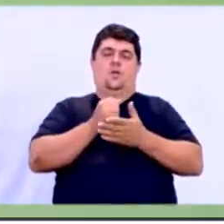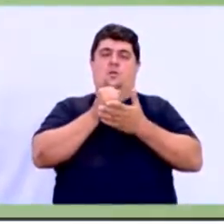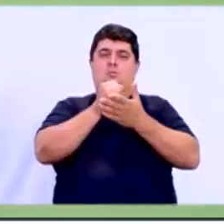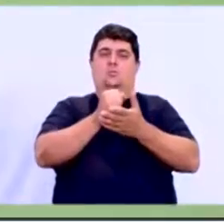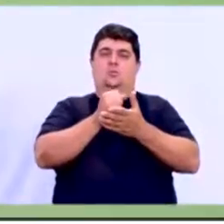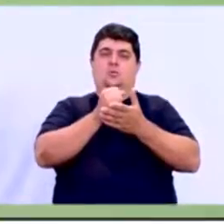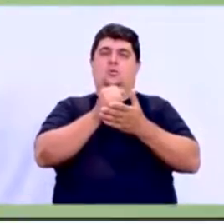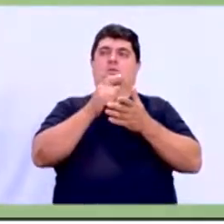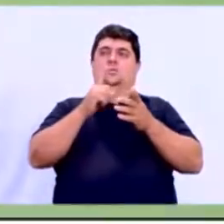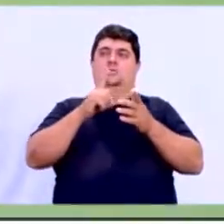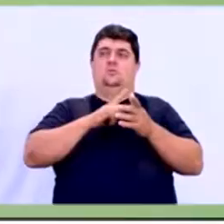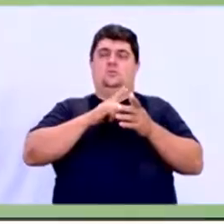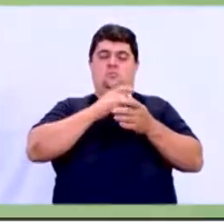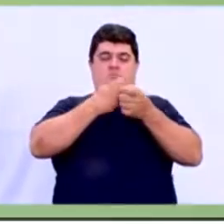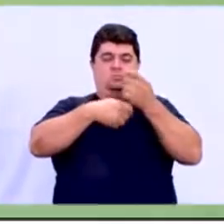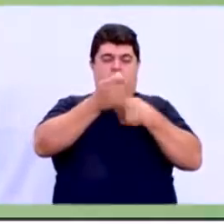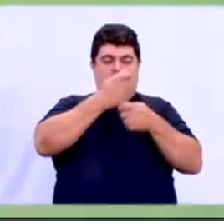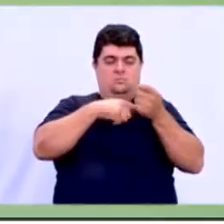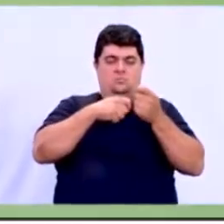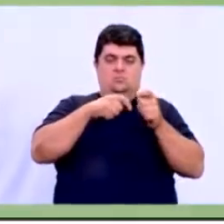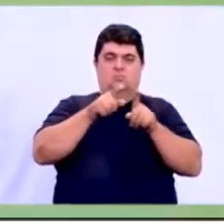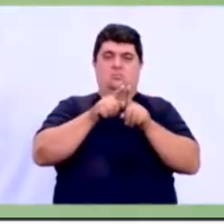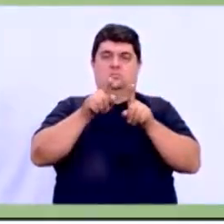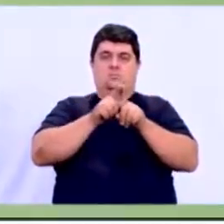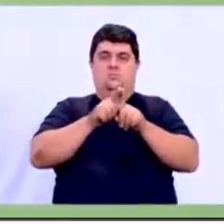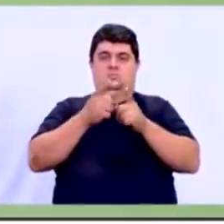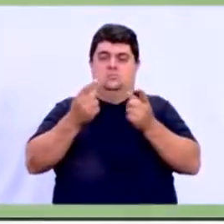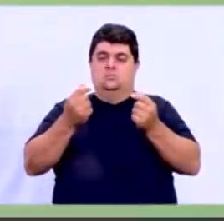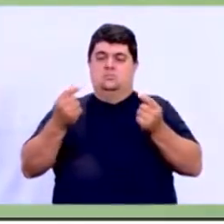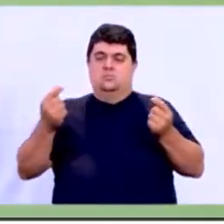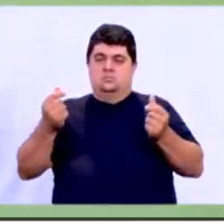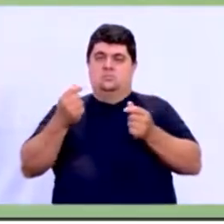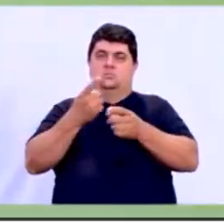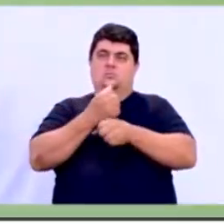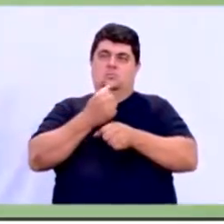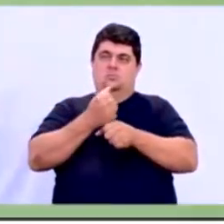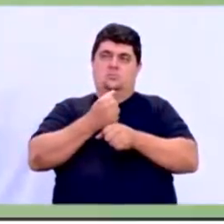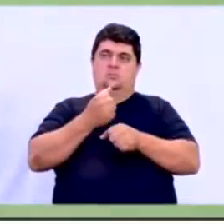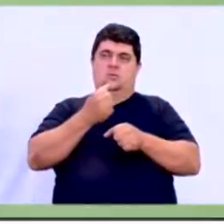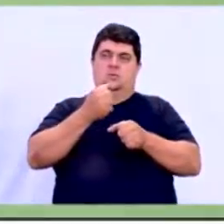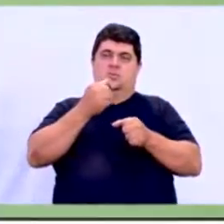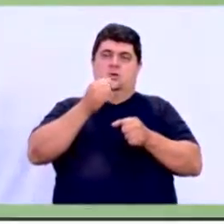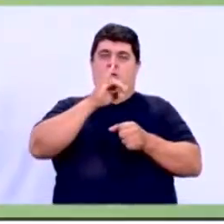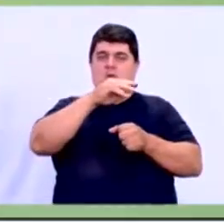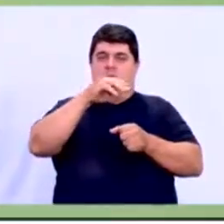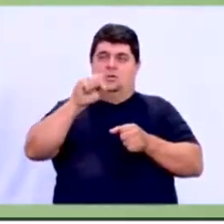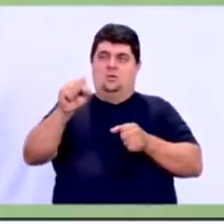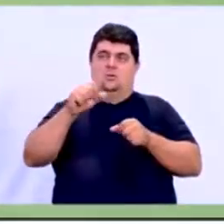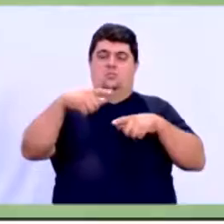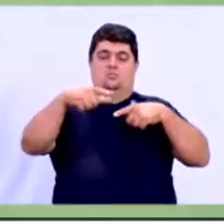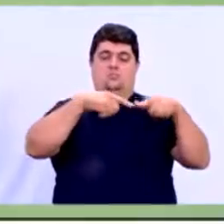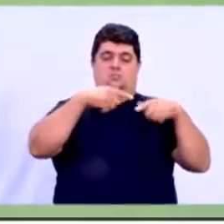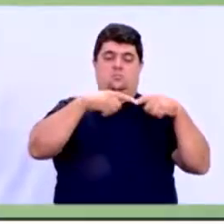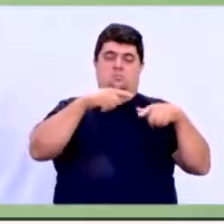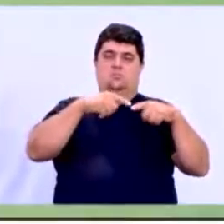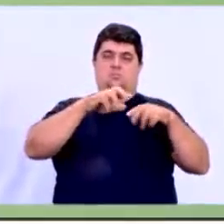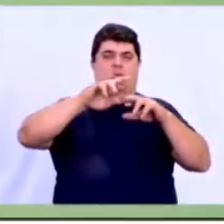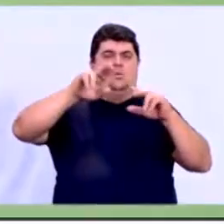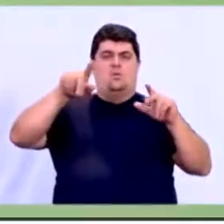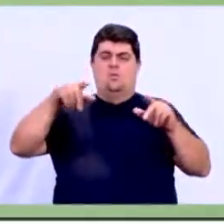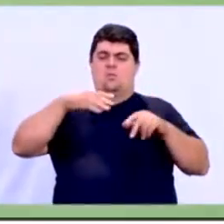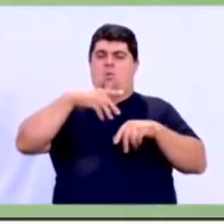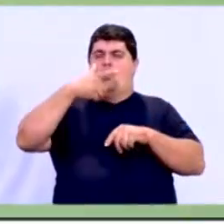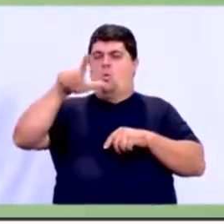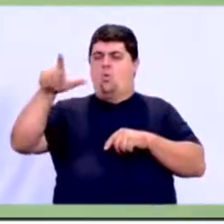favorecendo nas áreas de administrativa, tributária, previdenciária, trabalhista, entre